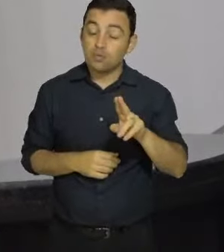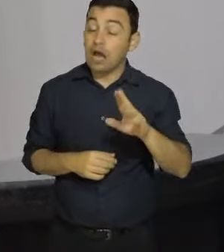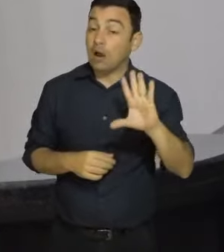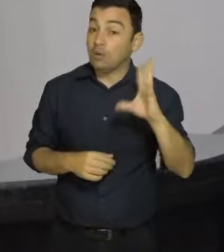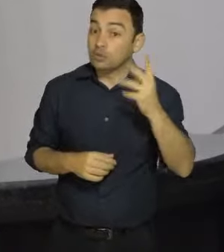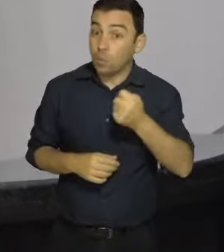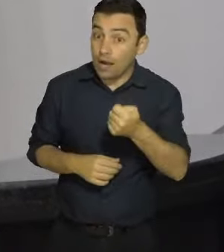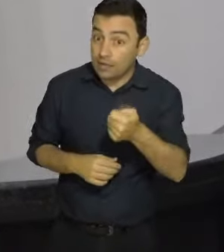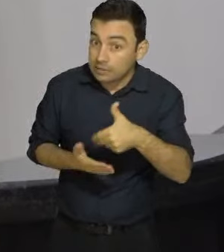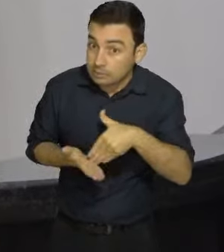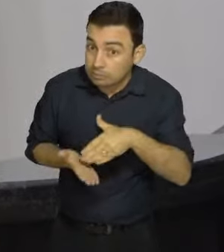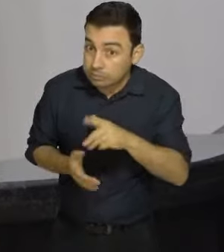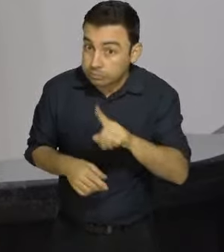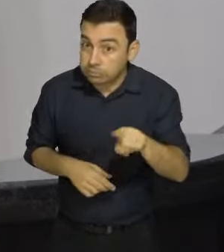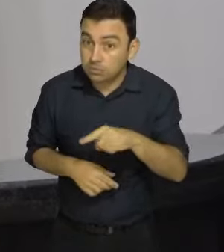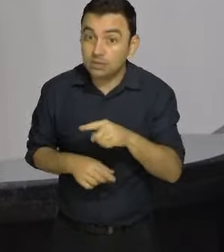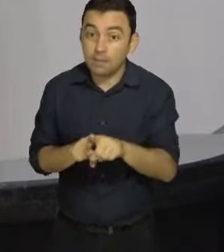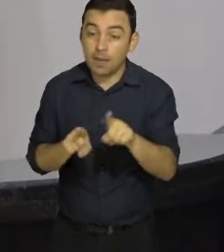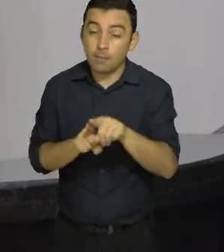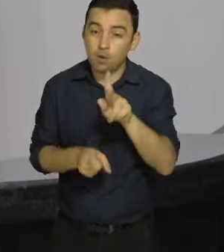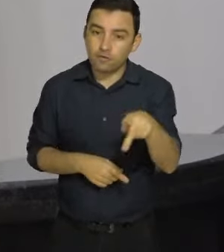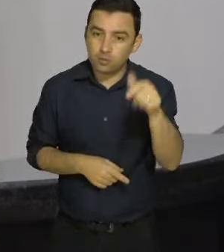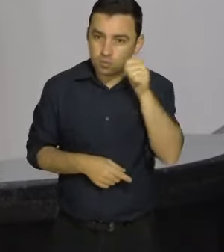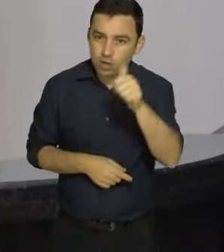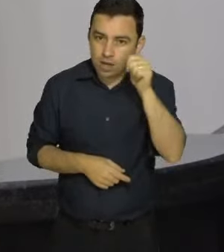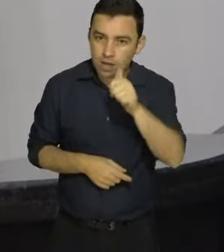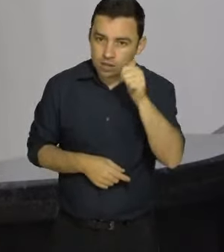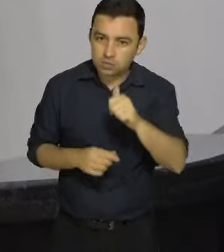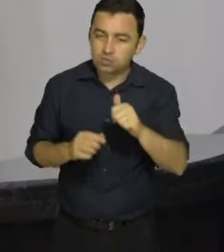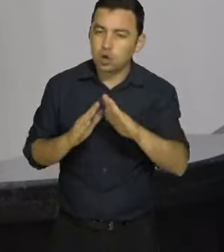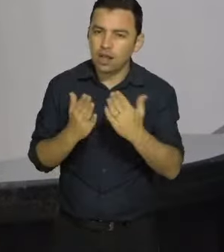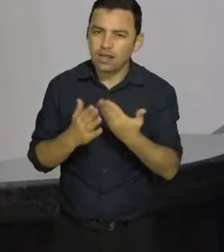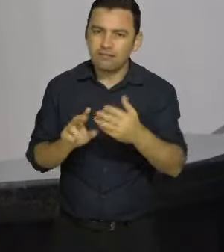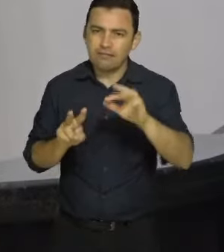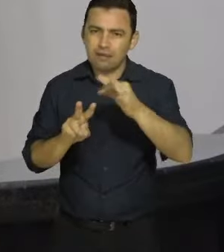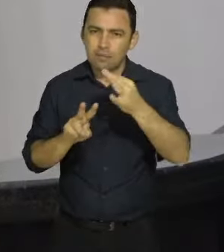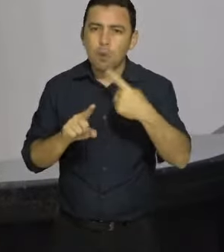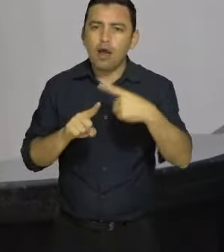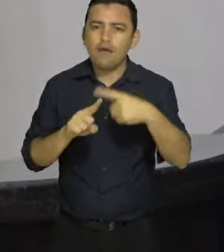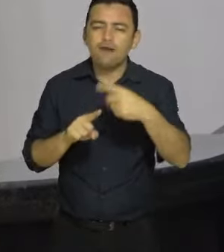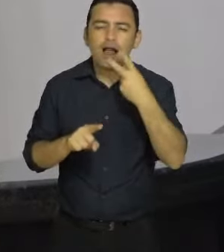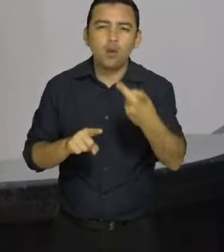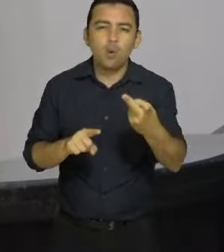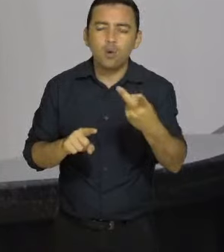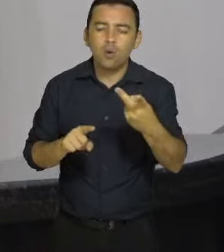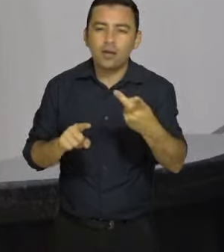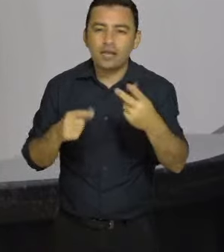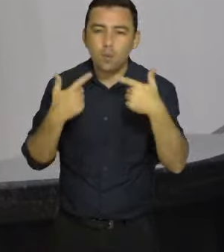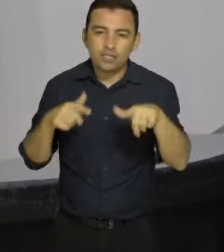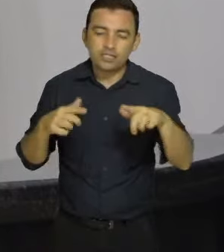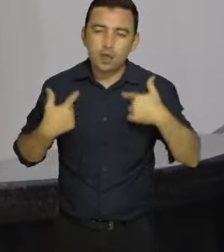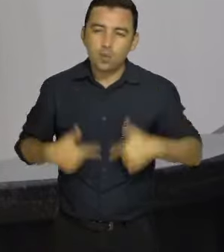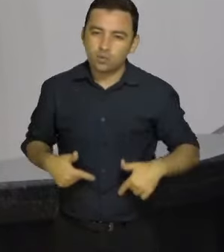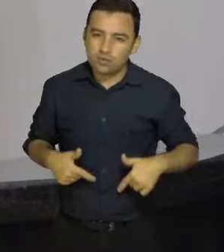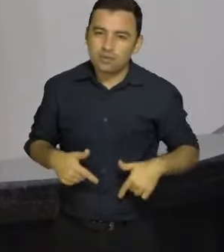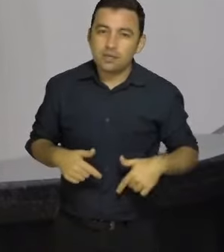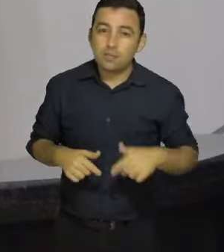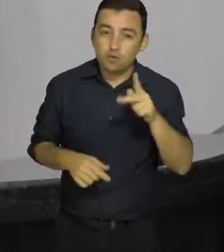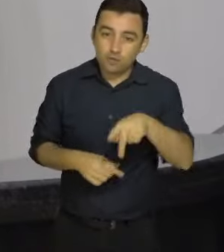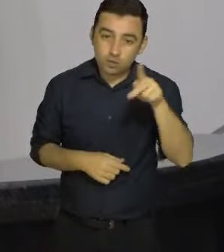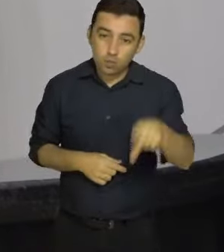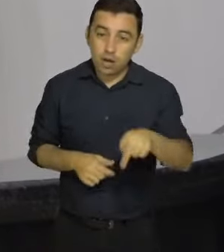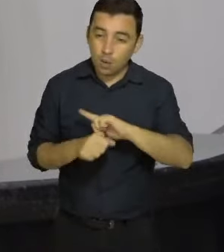em Florianópolis, a professora do Colégio em Videira, demitida por falar da linguagem neutra em sala de aula, da professora de